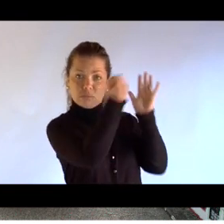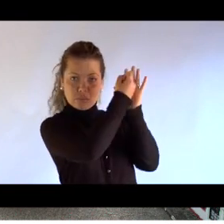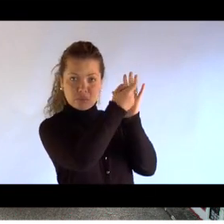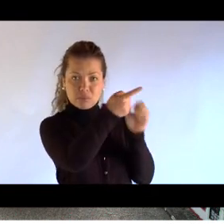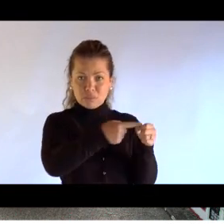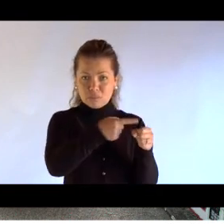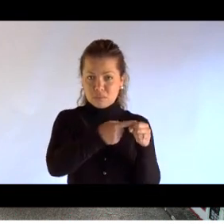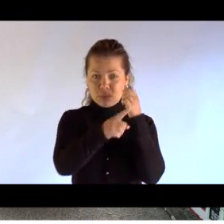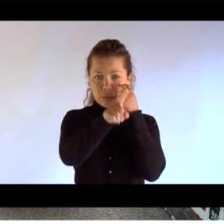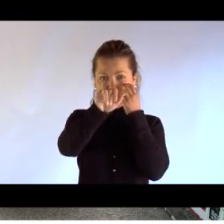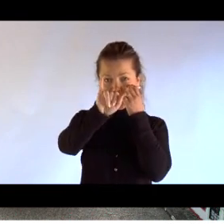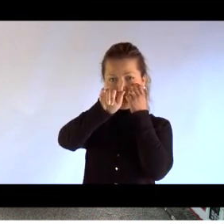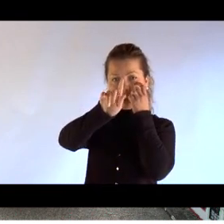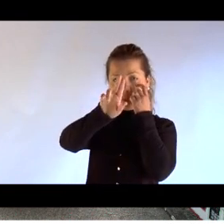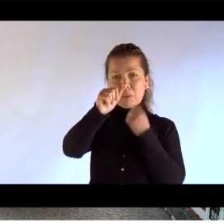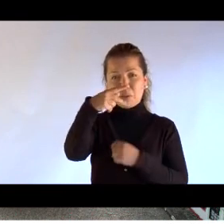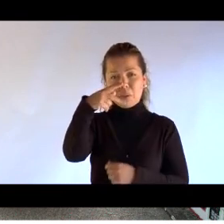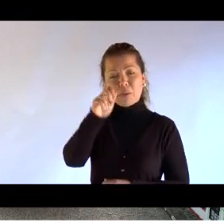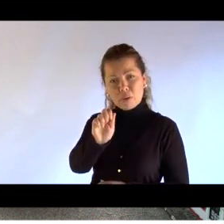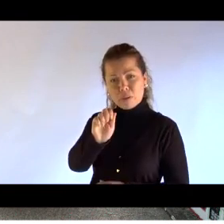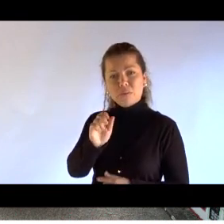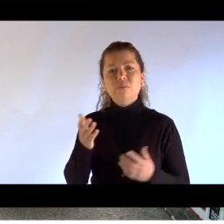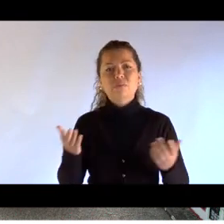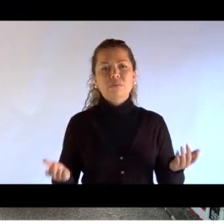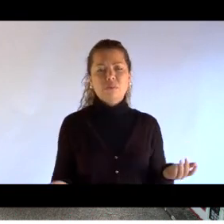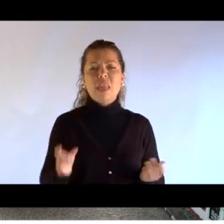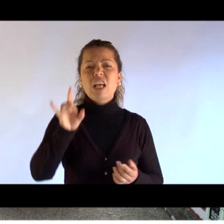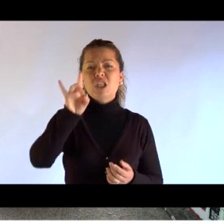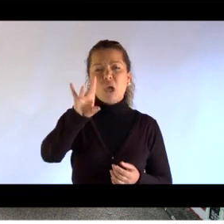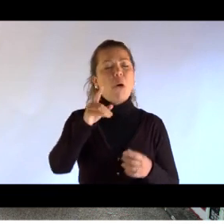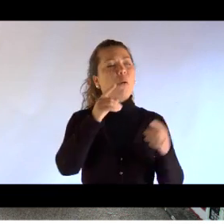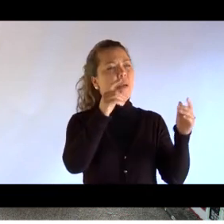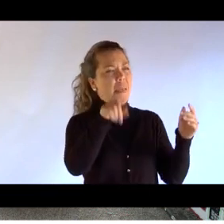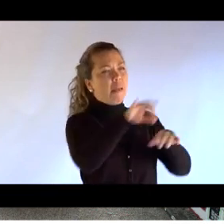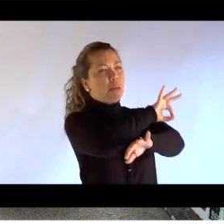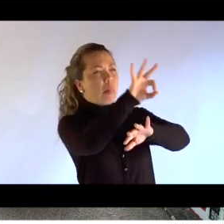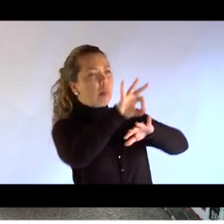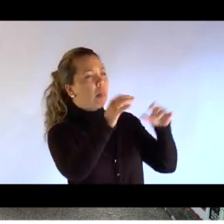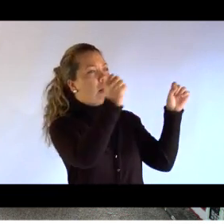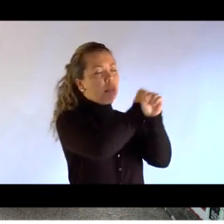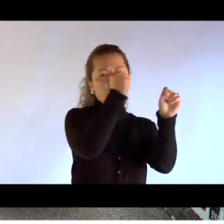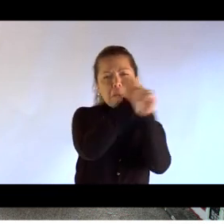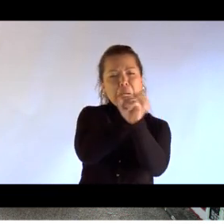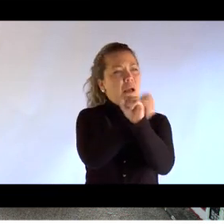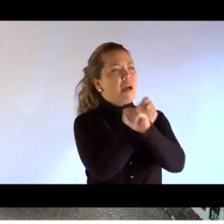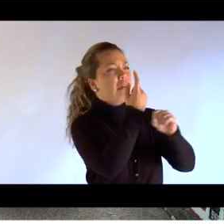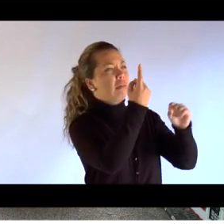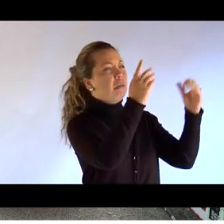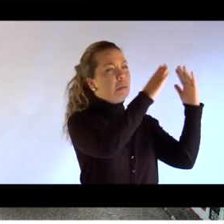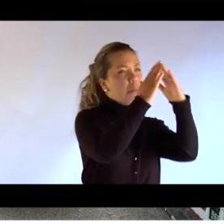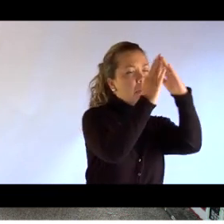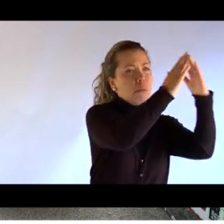Iguape. O maior centro histórico tombado no estado de São Paulo.